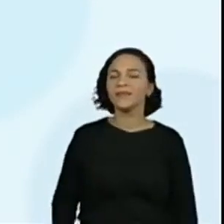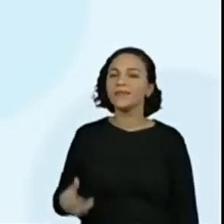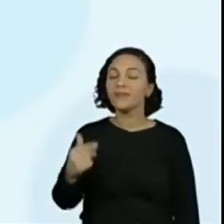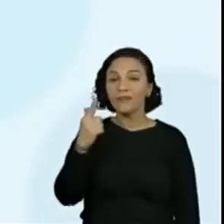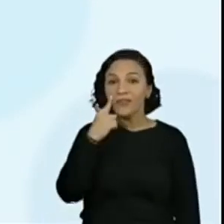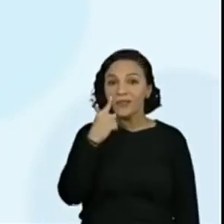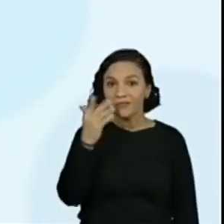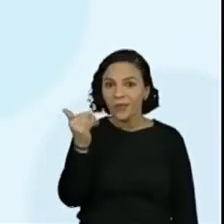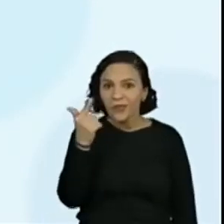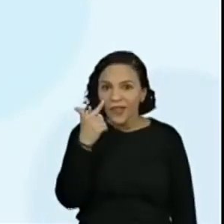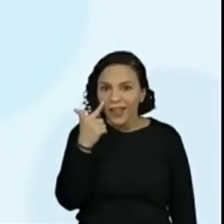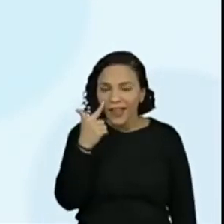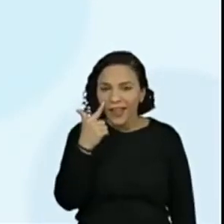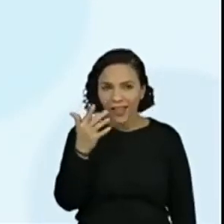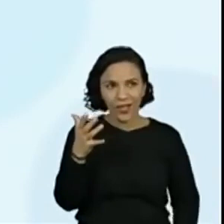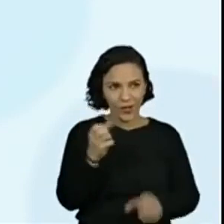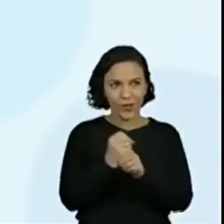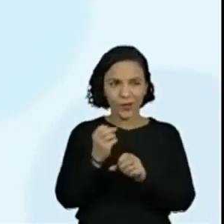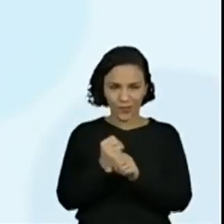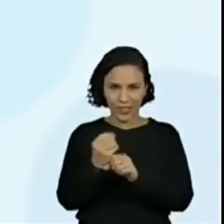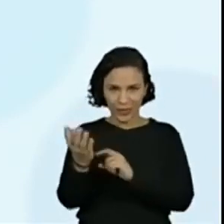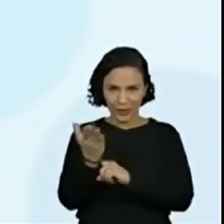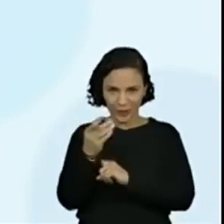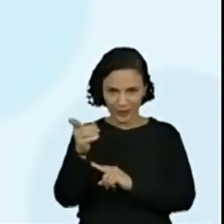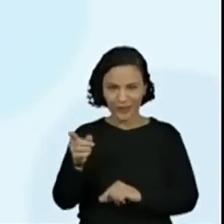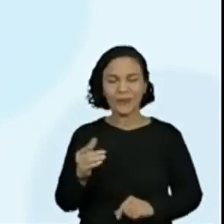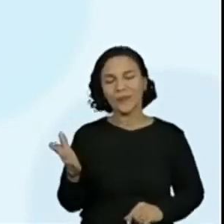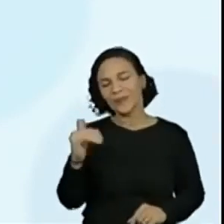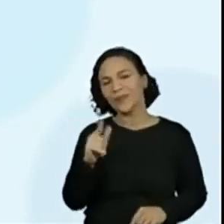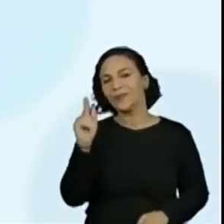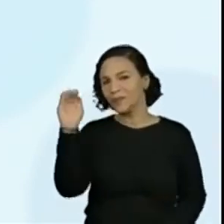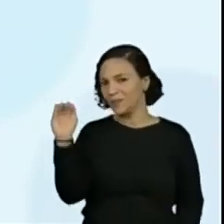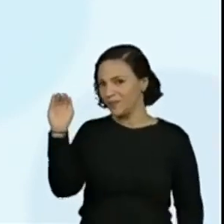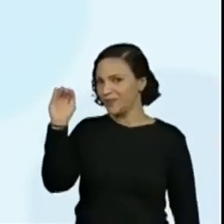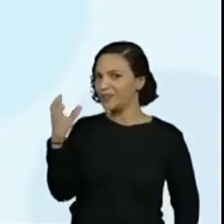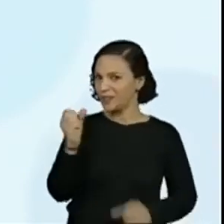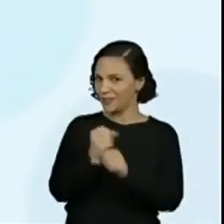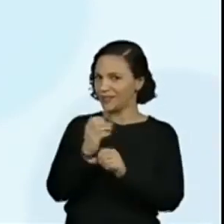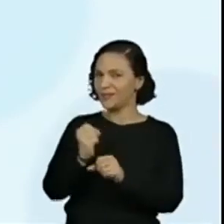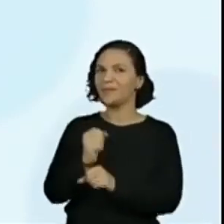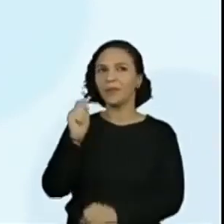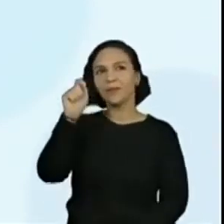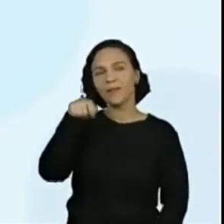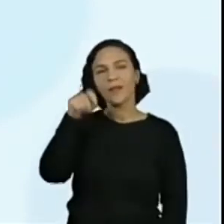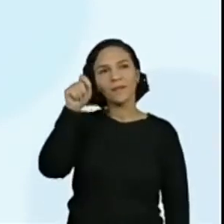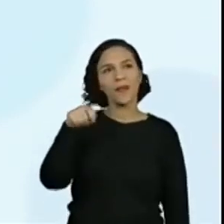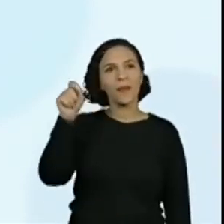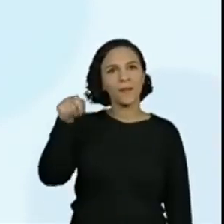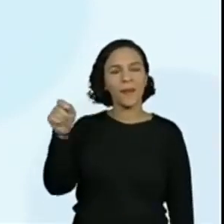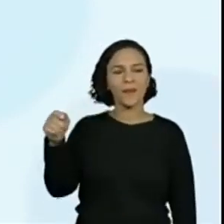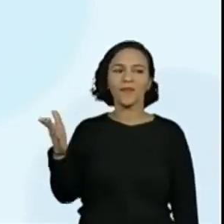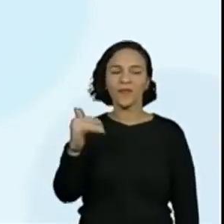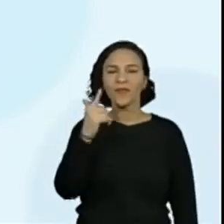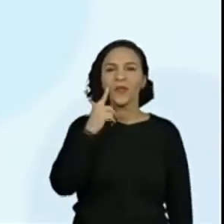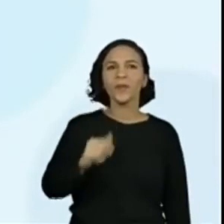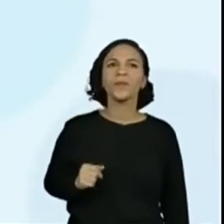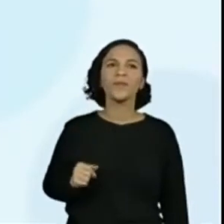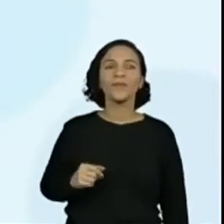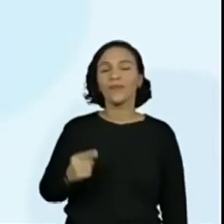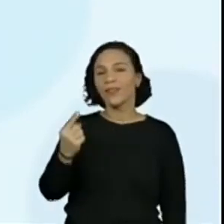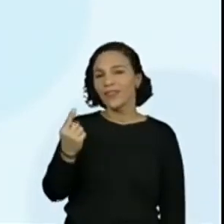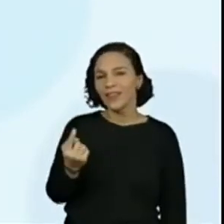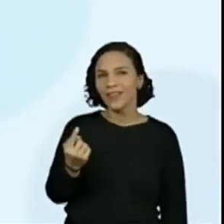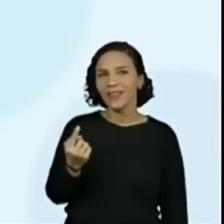vamos a mostrar? Vamos mostrar? Você vai contar pra gente, Pro? Vou contar. Então, por favor. Posso contar? Posso pode, ir riscando? Pode, que ela não tá se aguentando. Vamos lá.